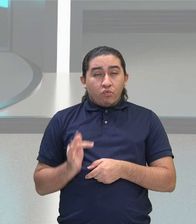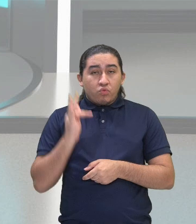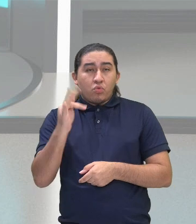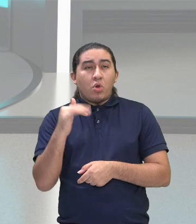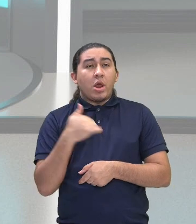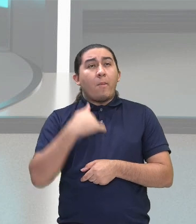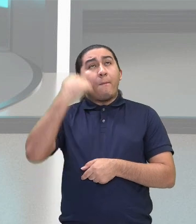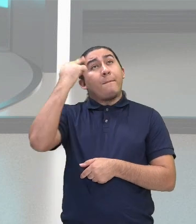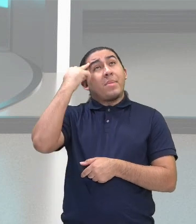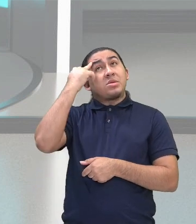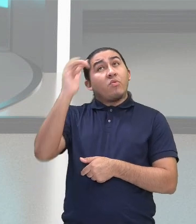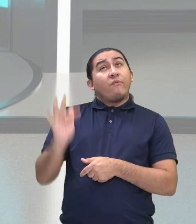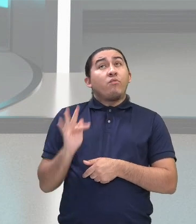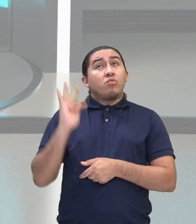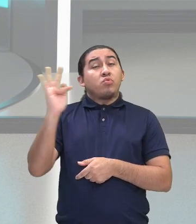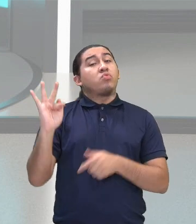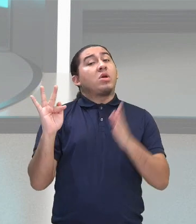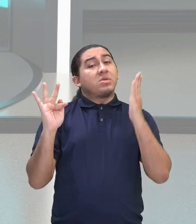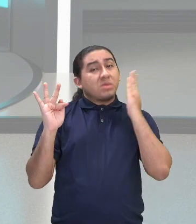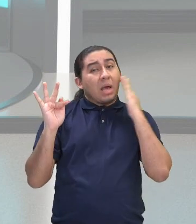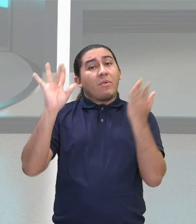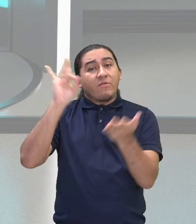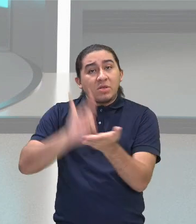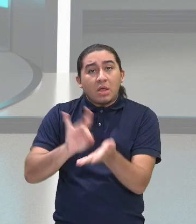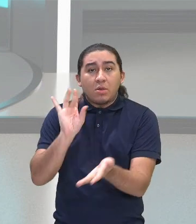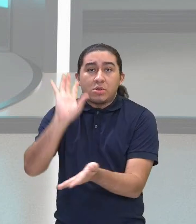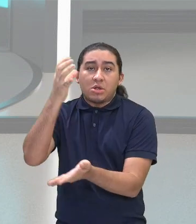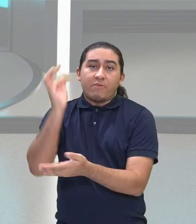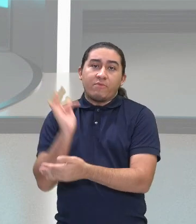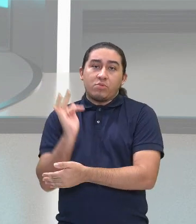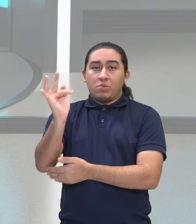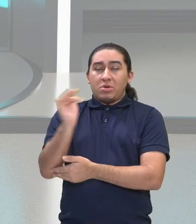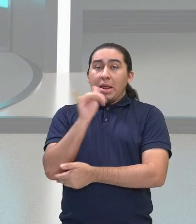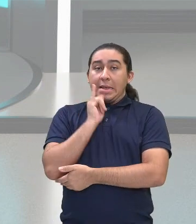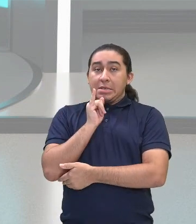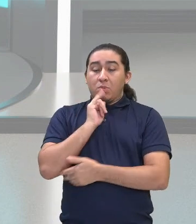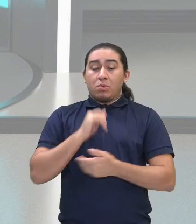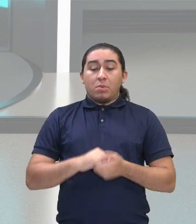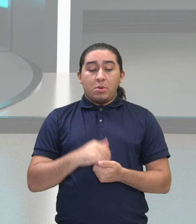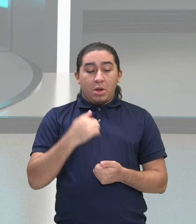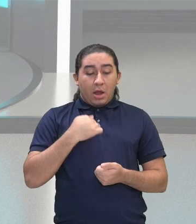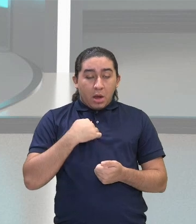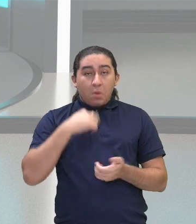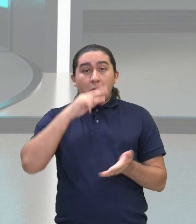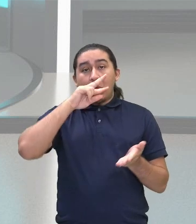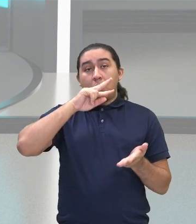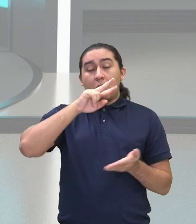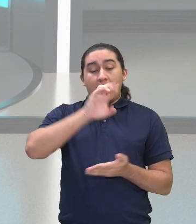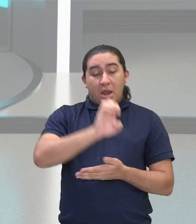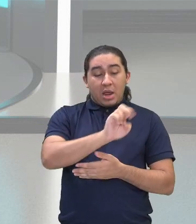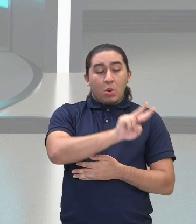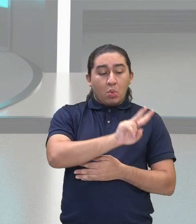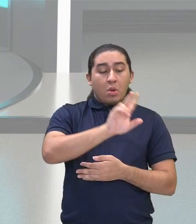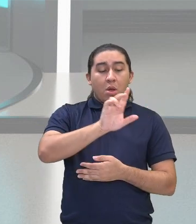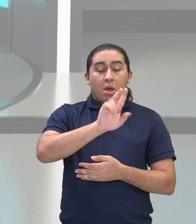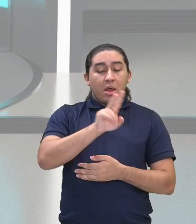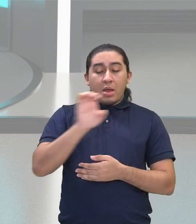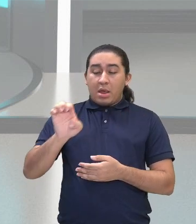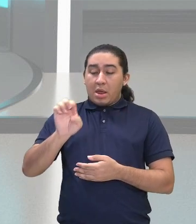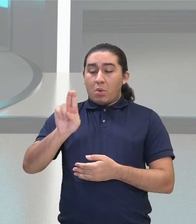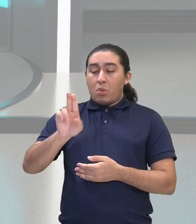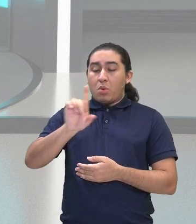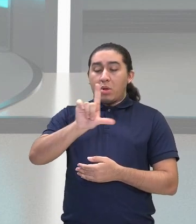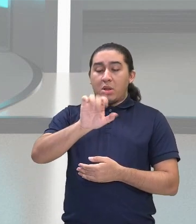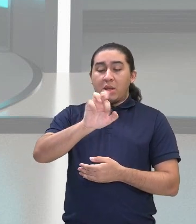e sei que vou executar. Por exemplo, eu lerei o romance Vidas